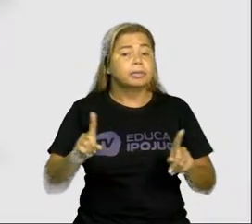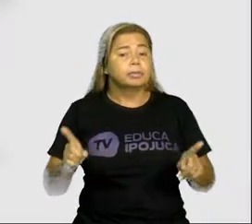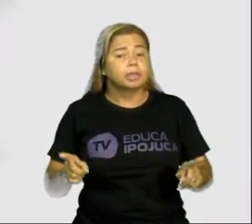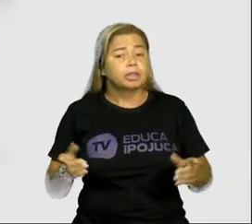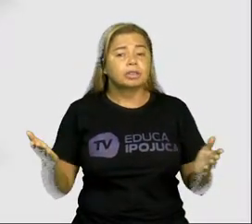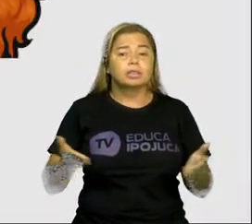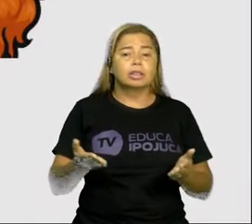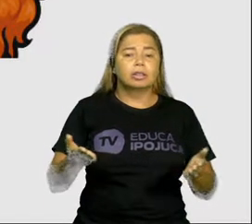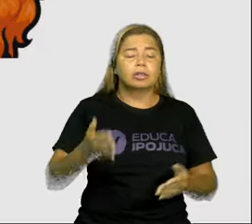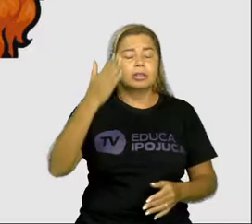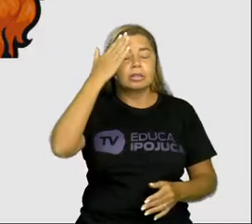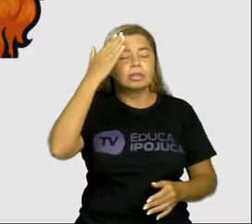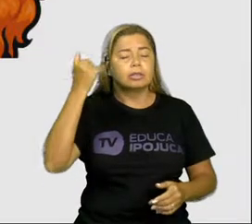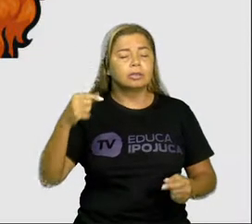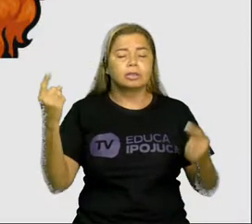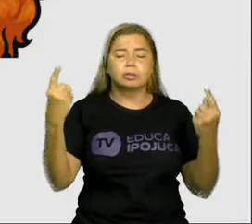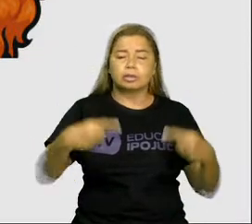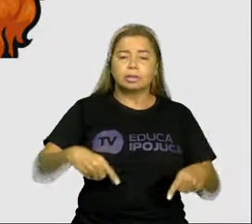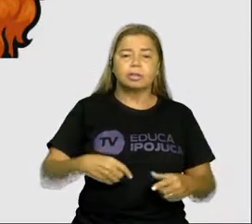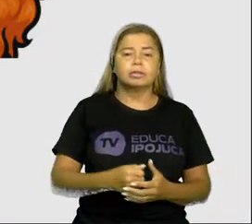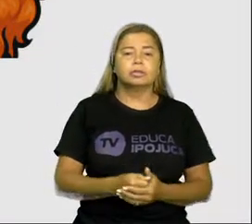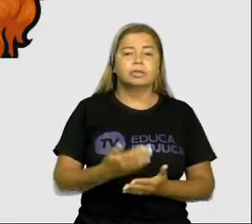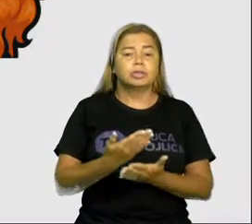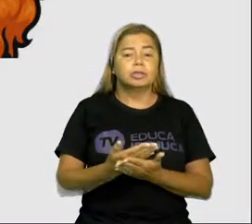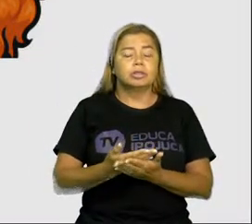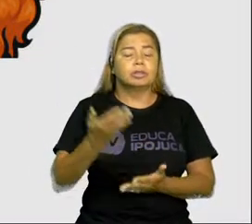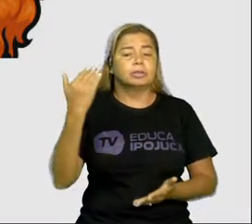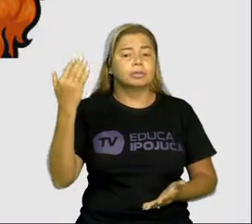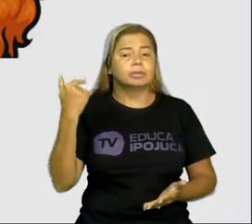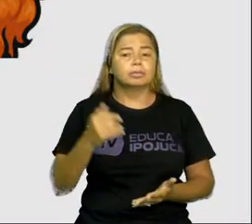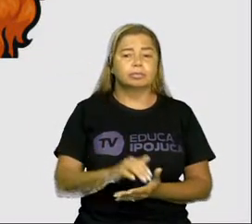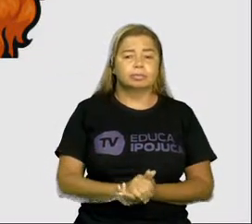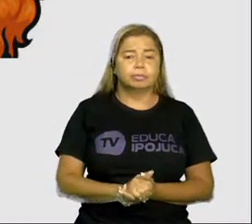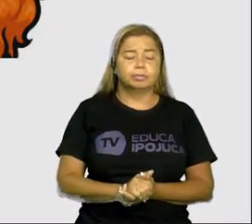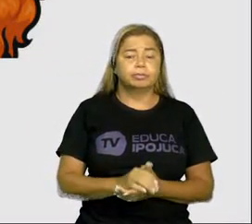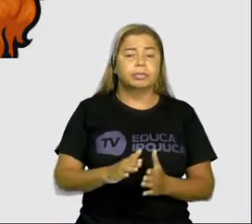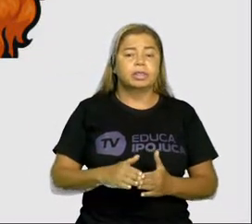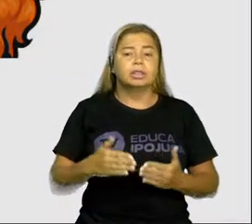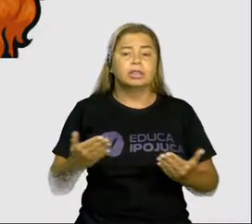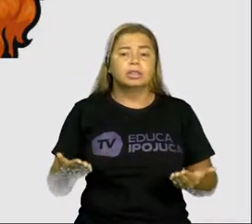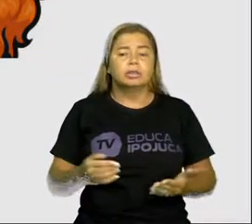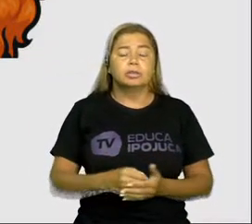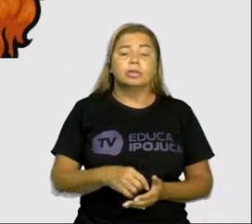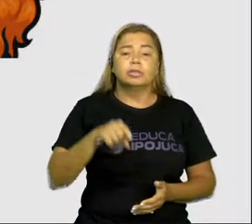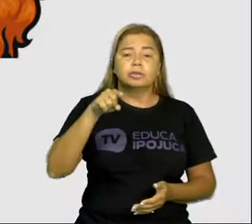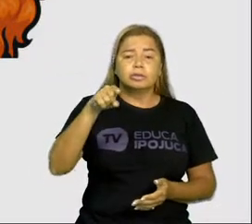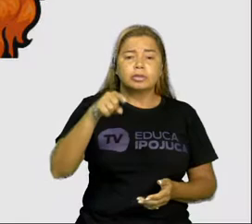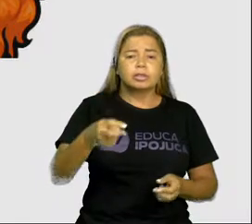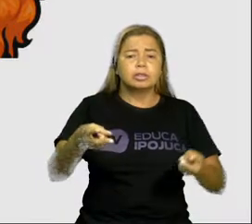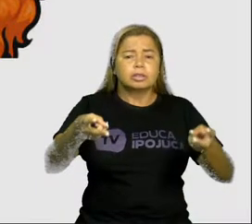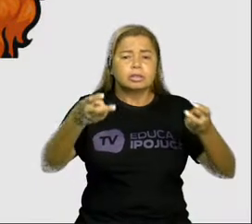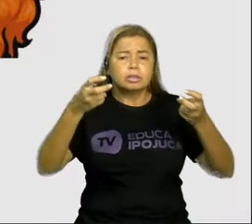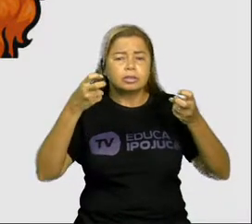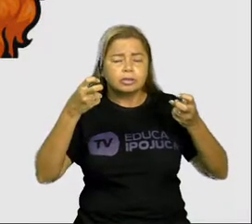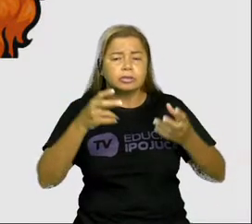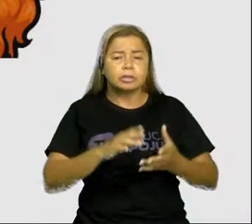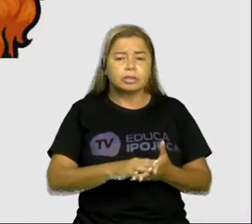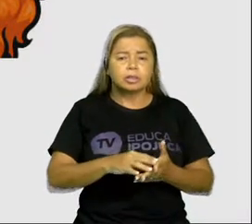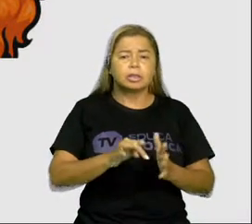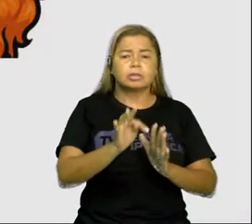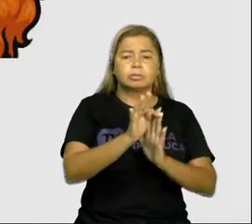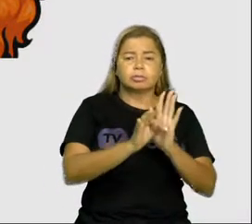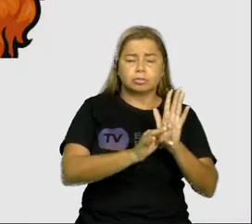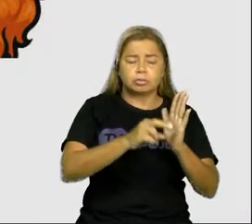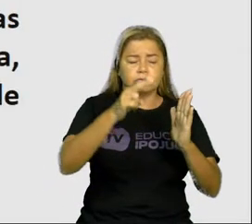o desafio anterior. Eu pedi para vocês identificarem no texto que a gente leu o resultado da pesquisa e